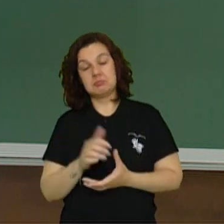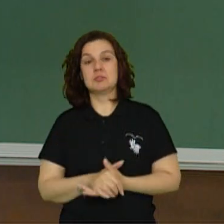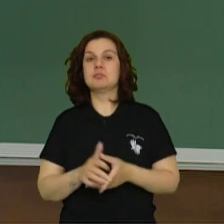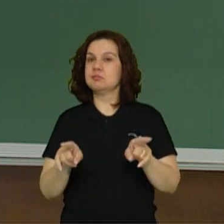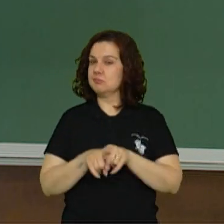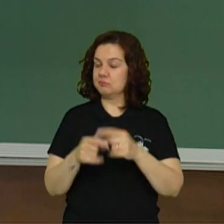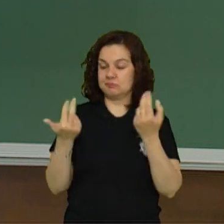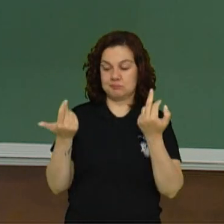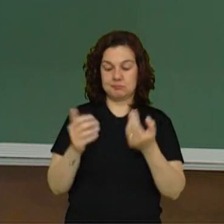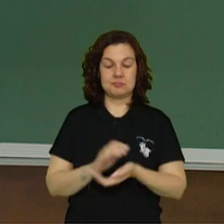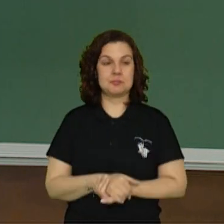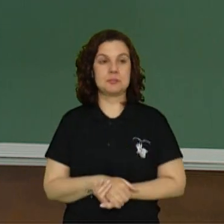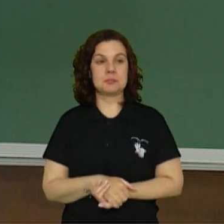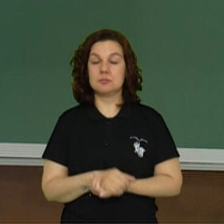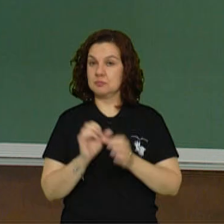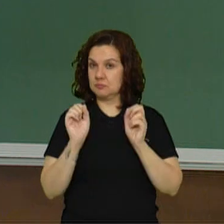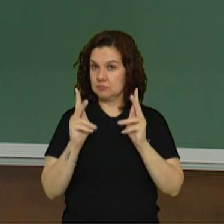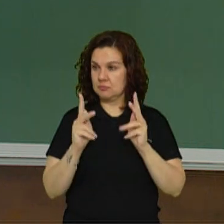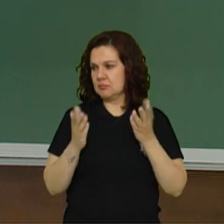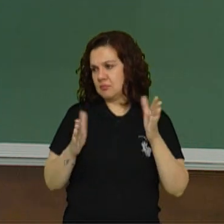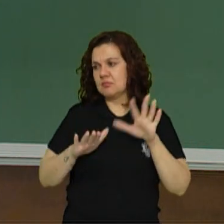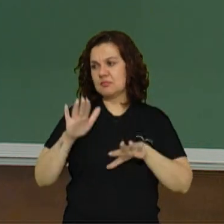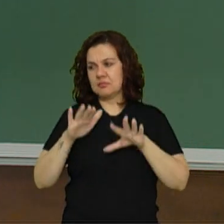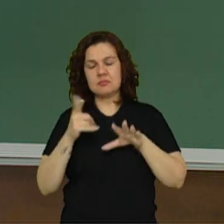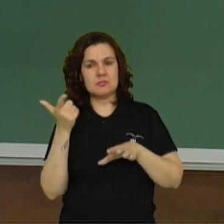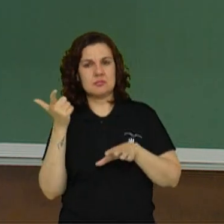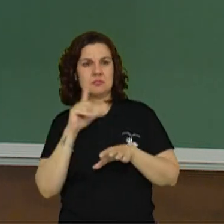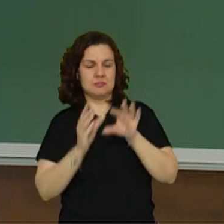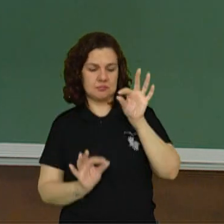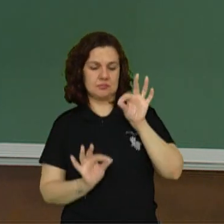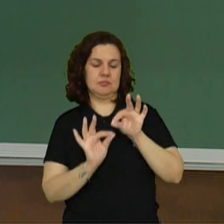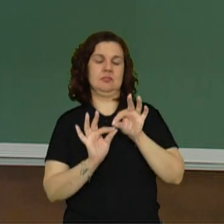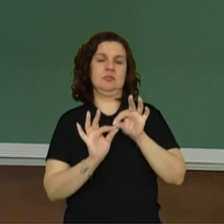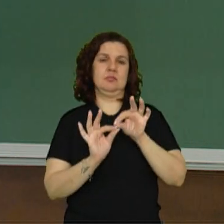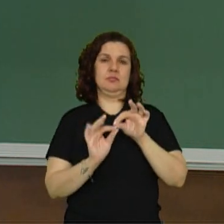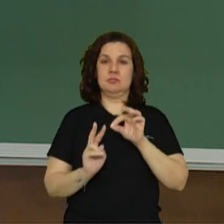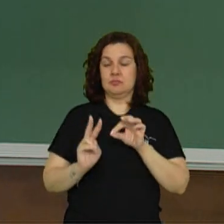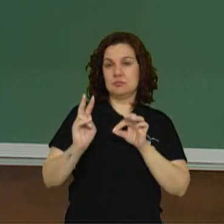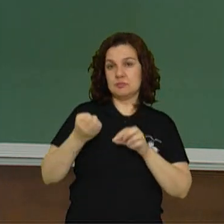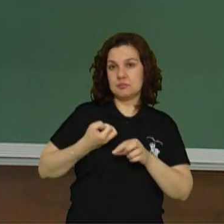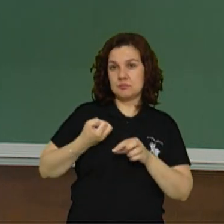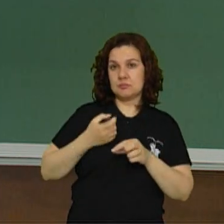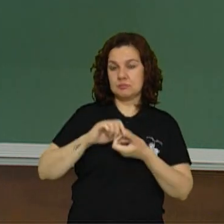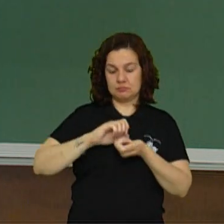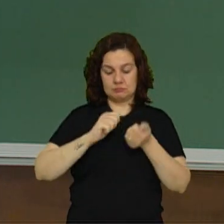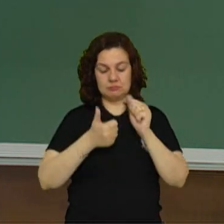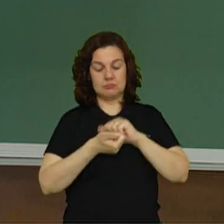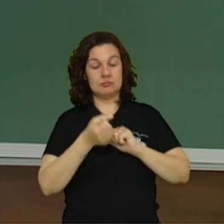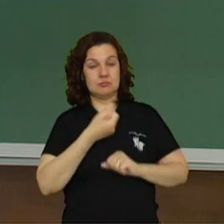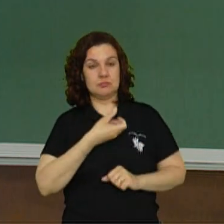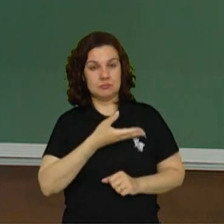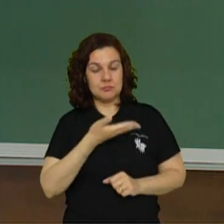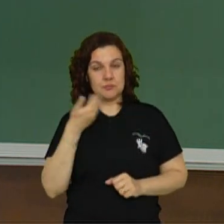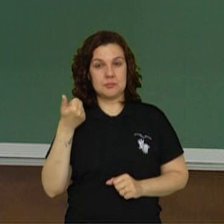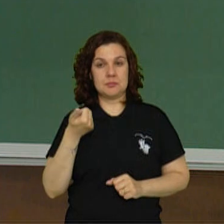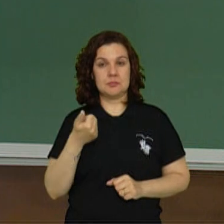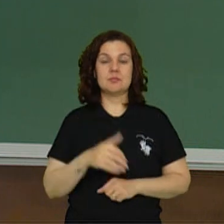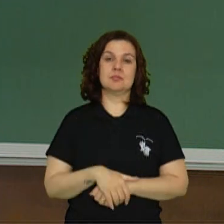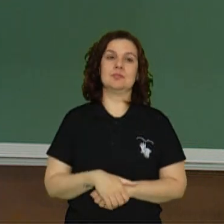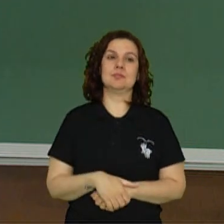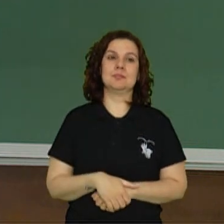a mesma coisa, certo? Porque às vezes você consegue diminuir o valor do número e fazer conta com um número menor, é